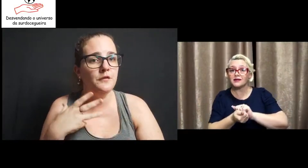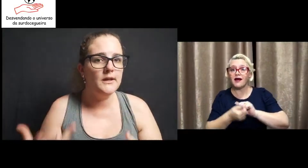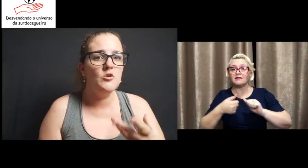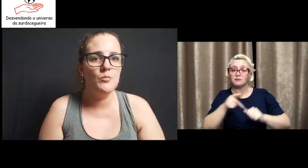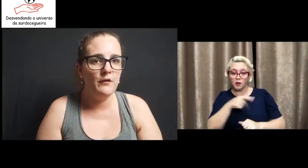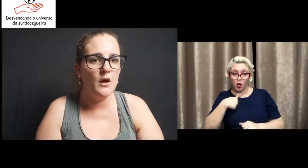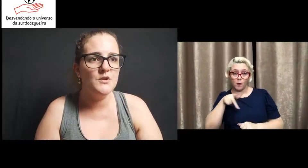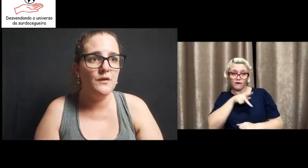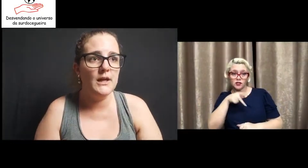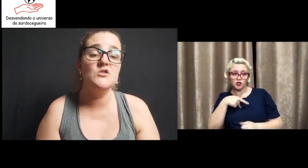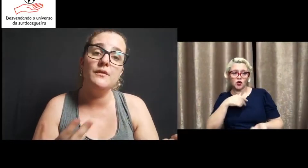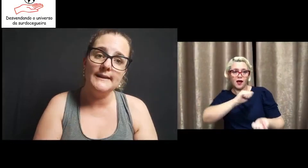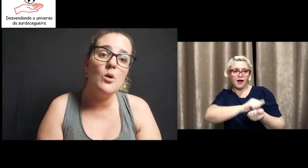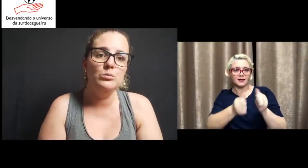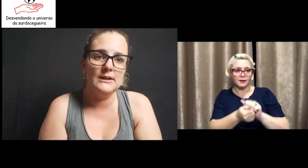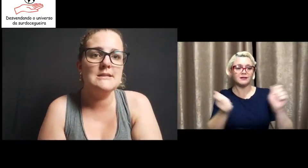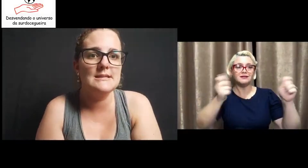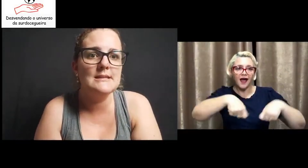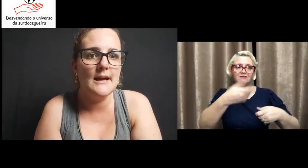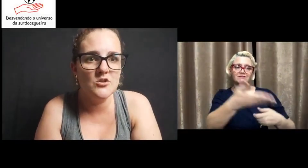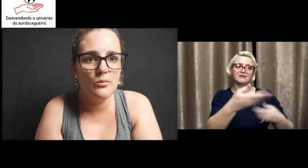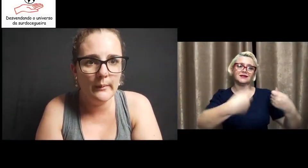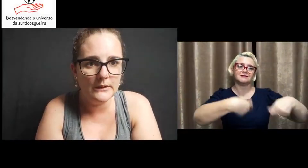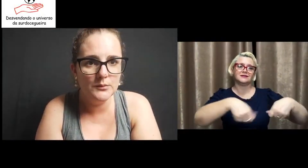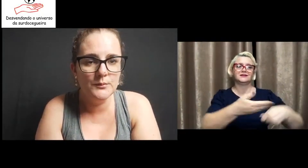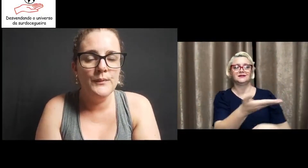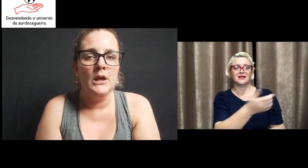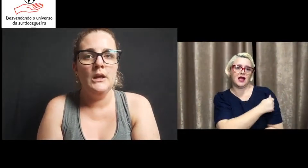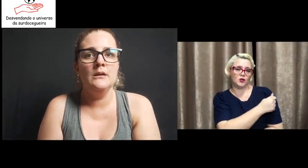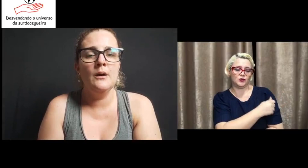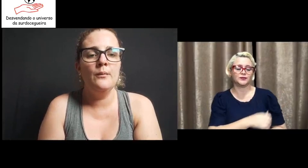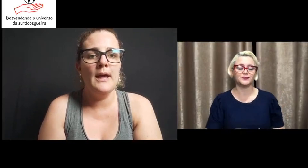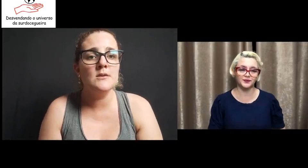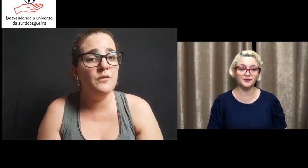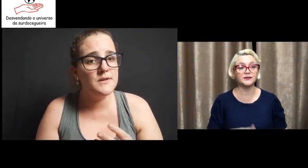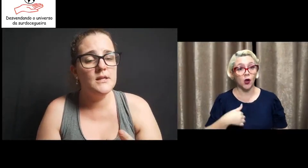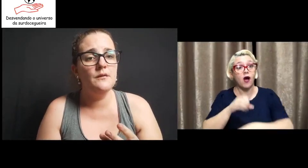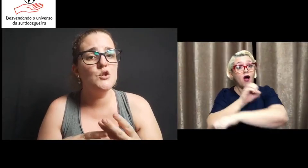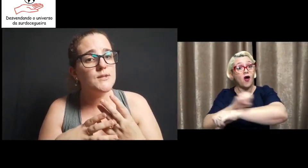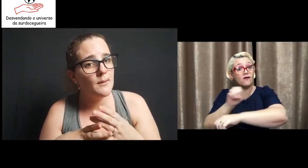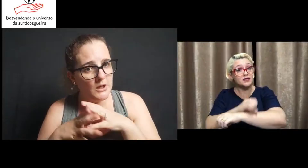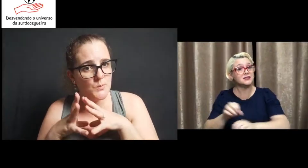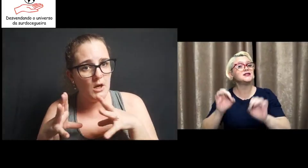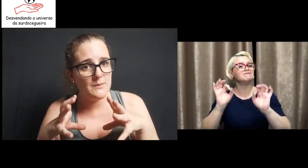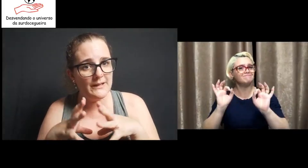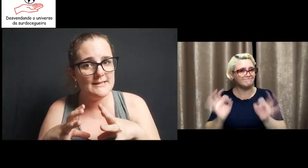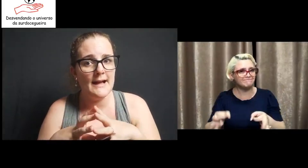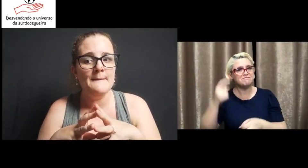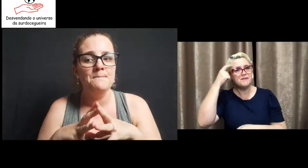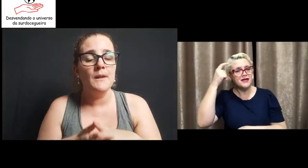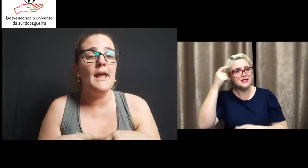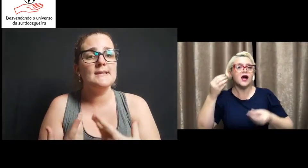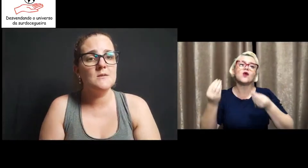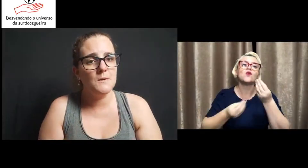sendo feita de uma forma diferente, vai dar conta das necessidades do meu aluno. Então, essa oficina foi justamente para nós